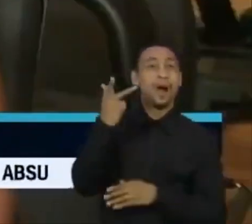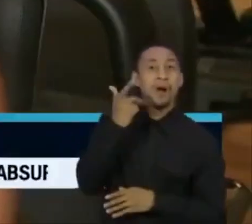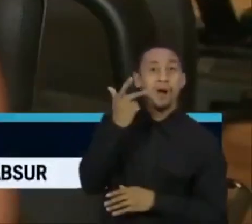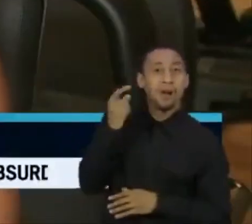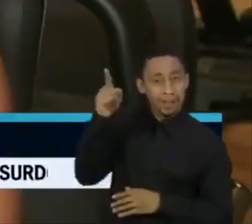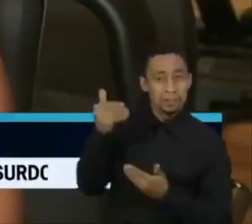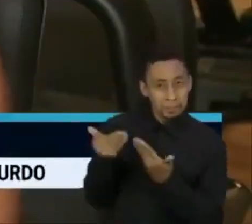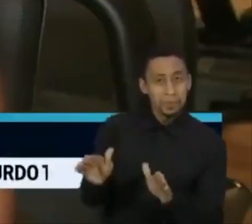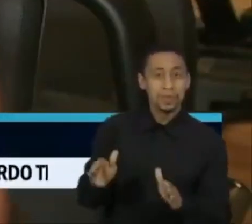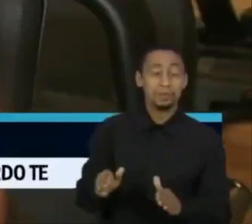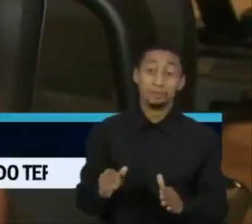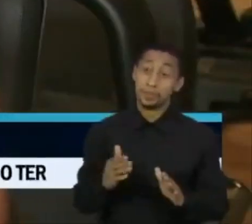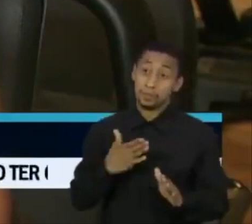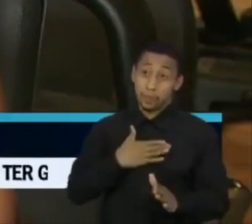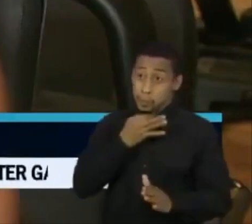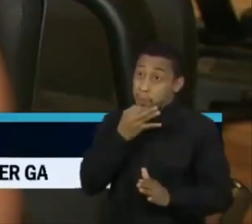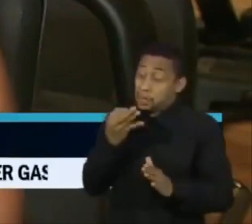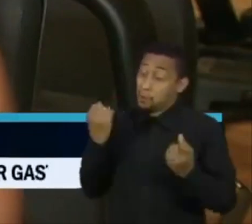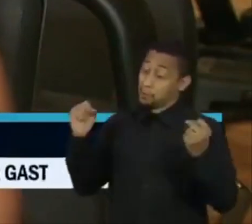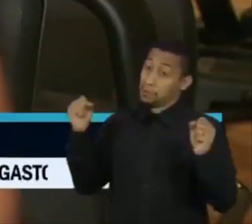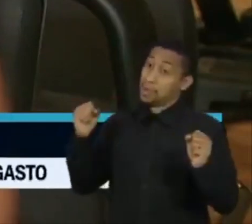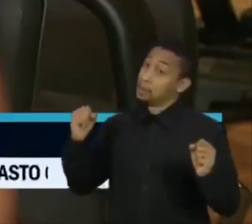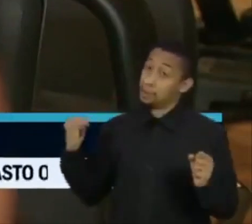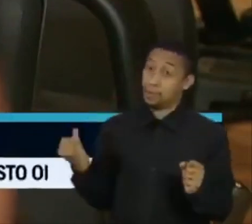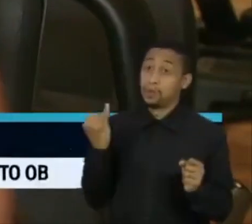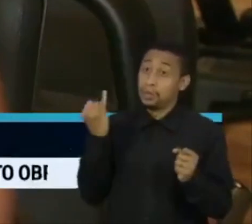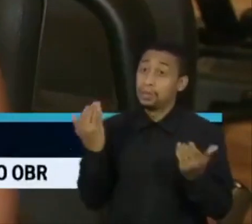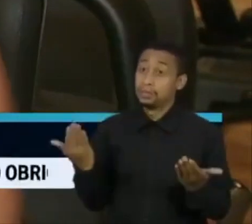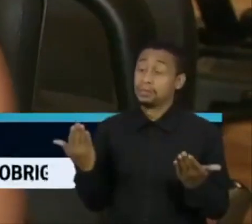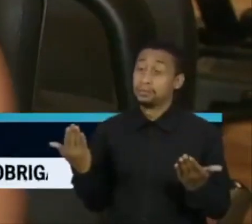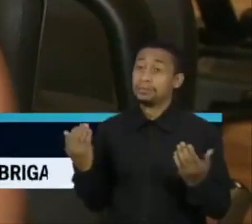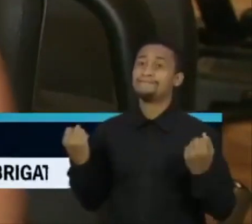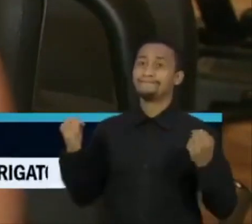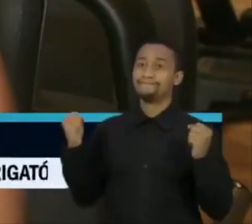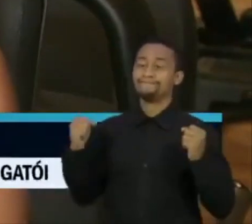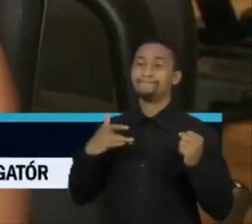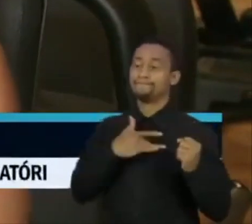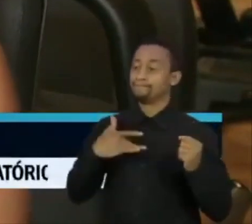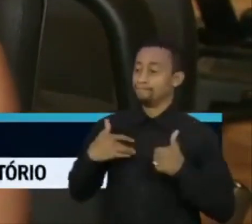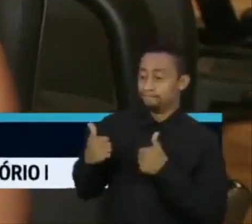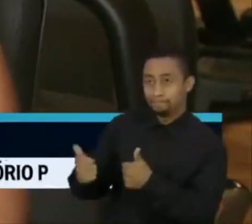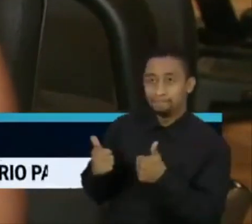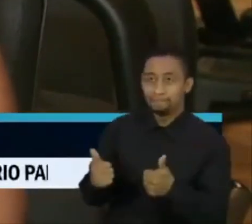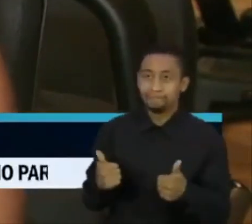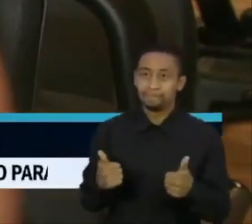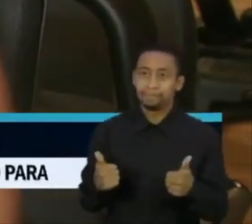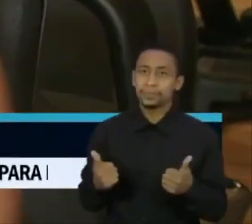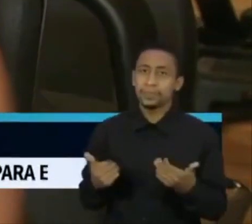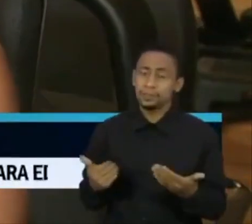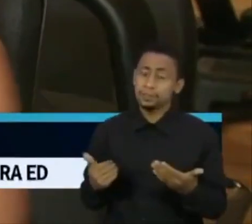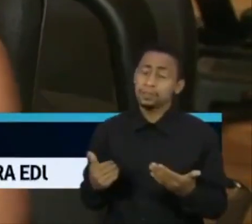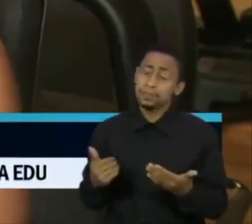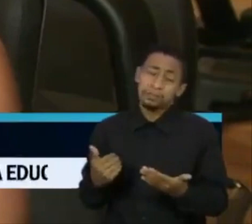acho que a atividade que esquece é essencial porque ela faz bem sim